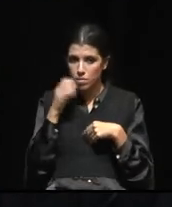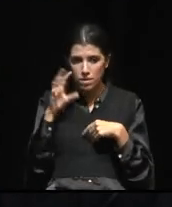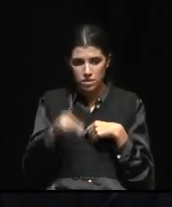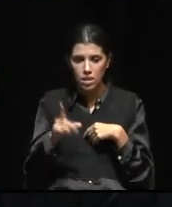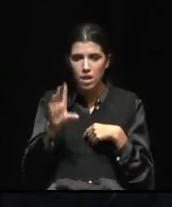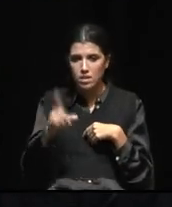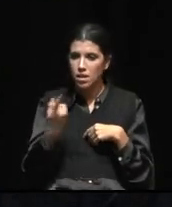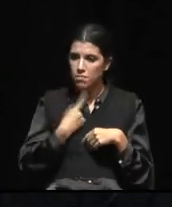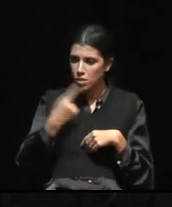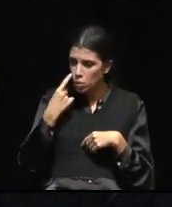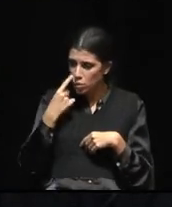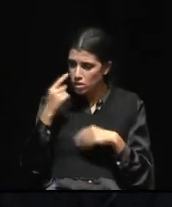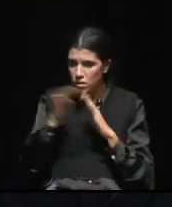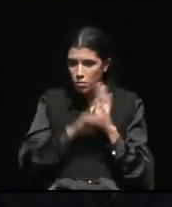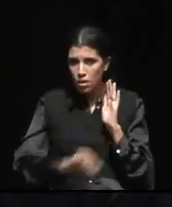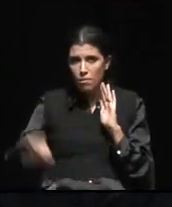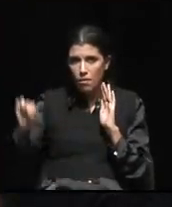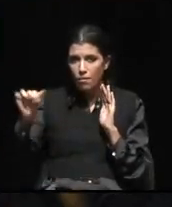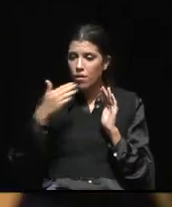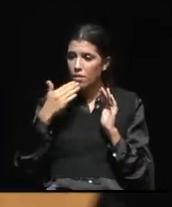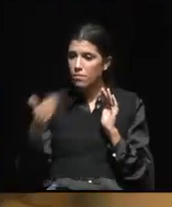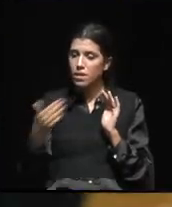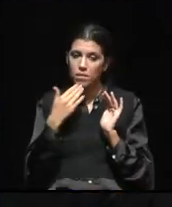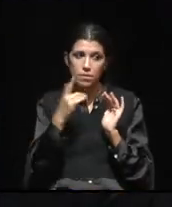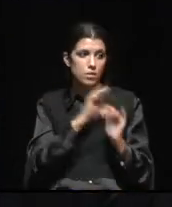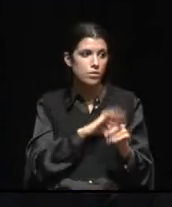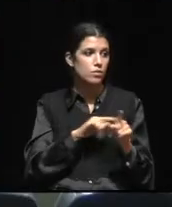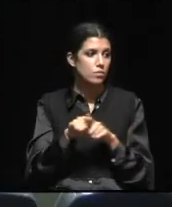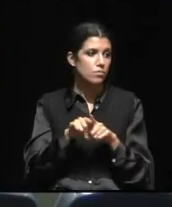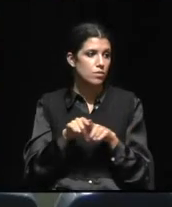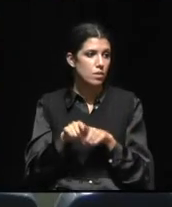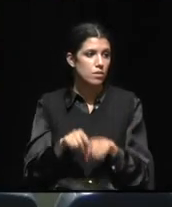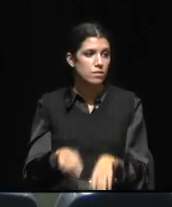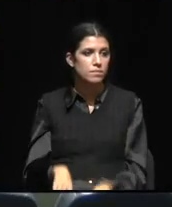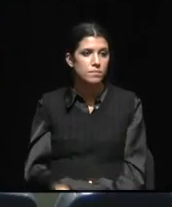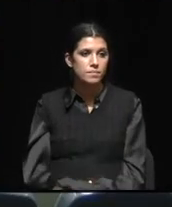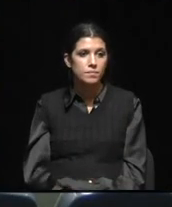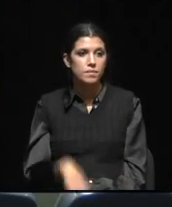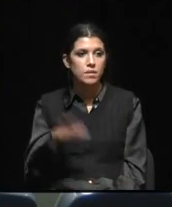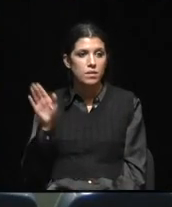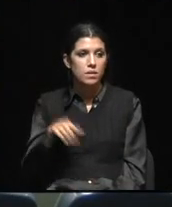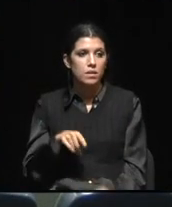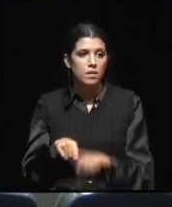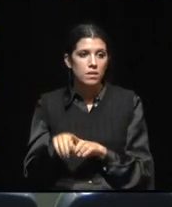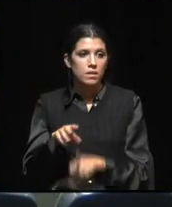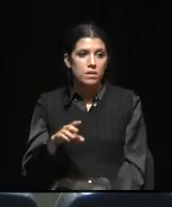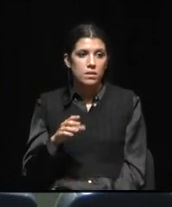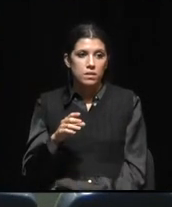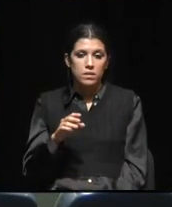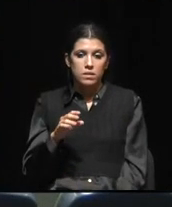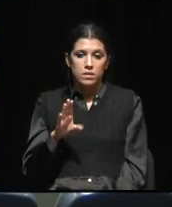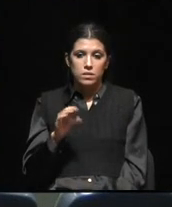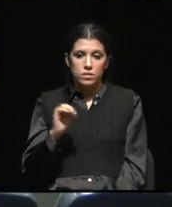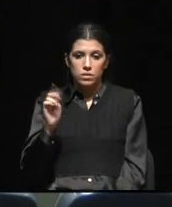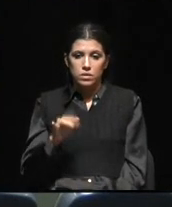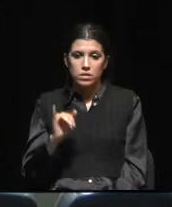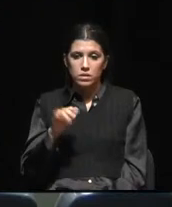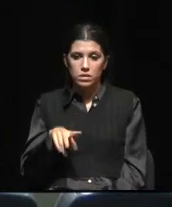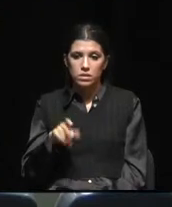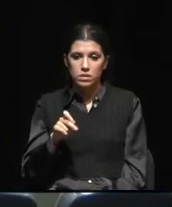tem de conhecer obrigada muito obrigada senhor deputada chut dia para